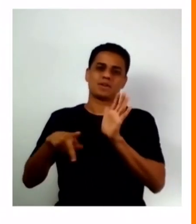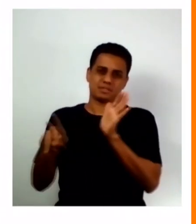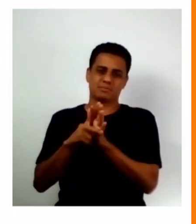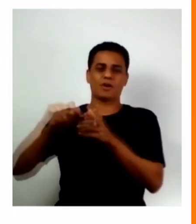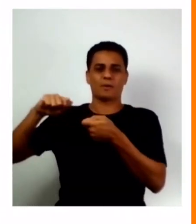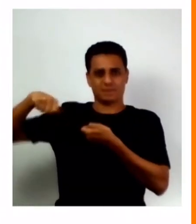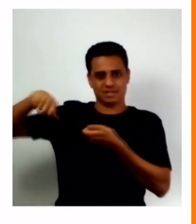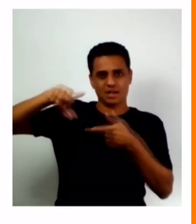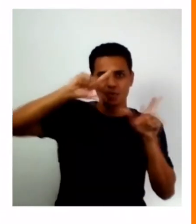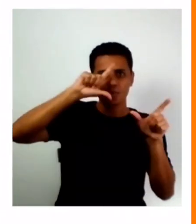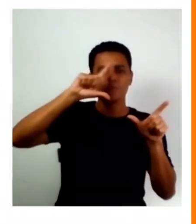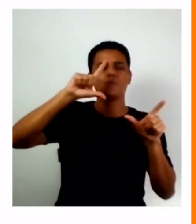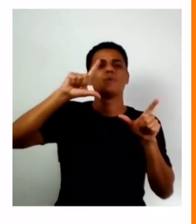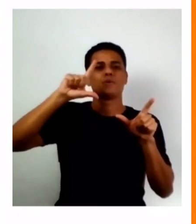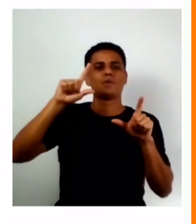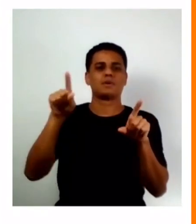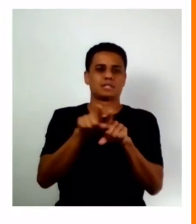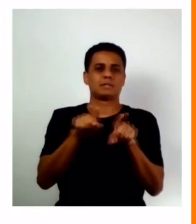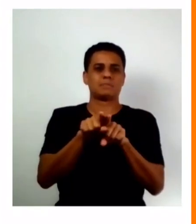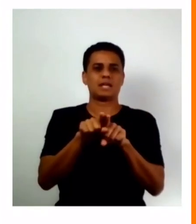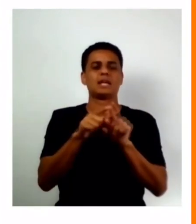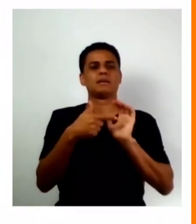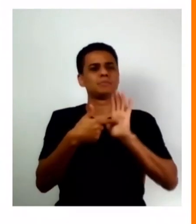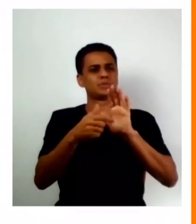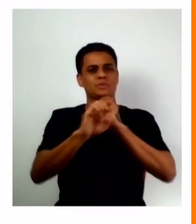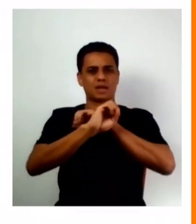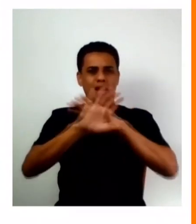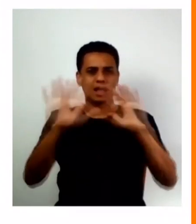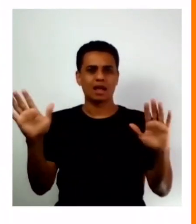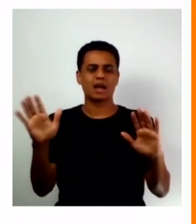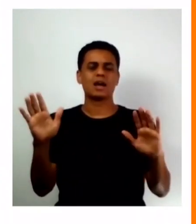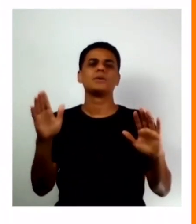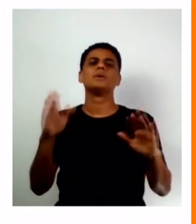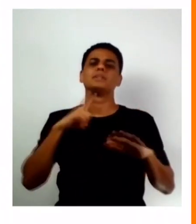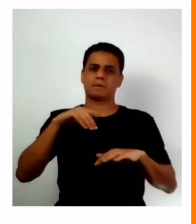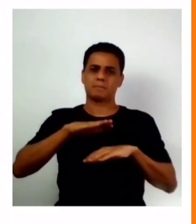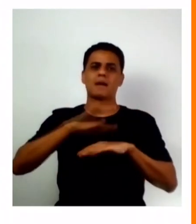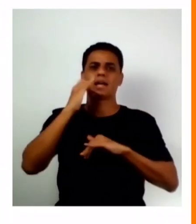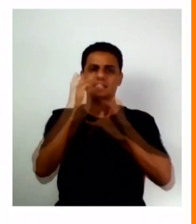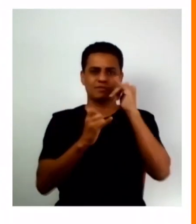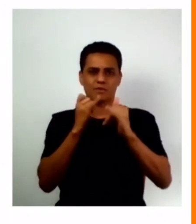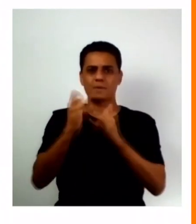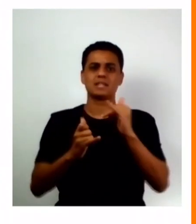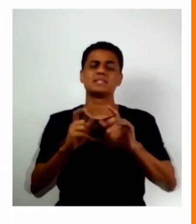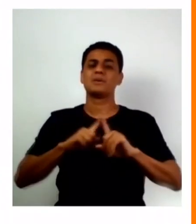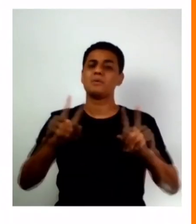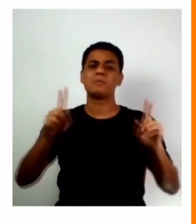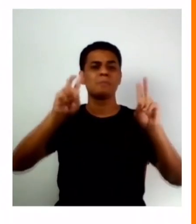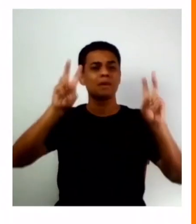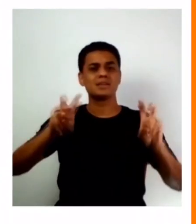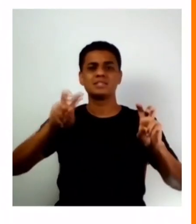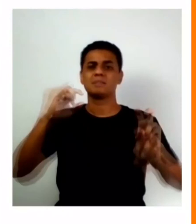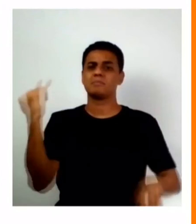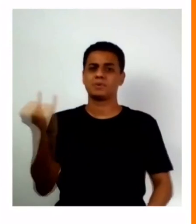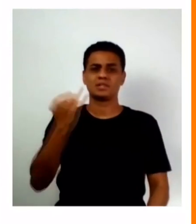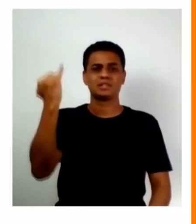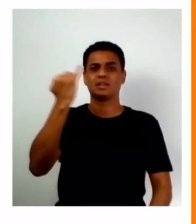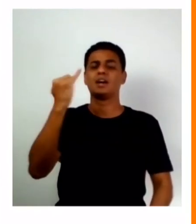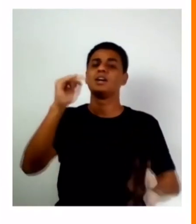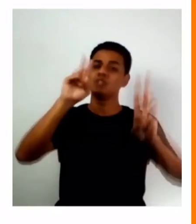plantea de forma muito clara e há muita mais informação, é um tema importante, é um tema que tem futuro